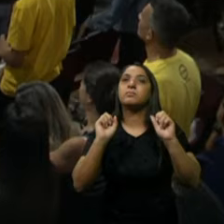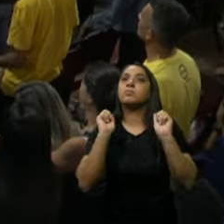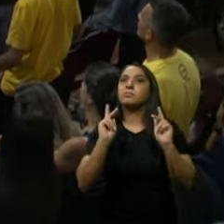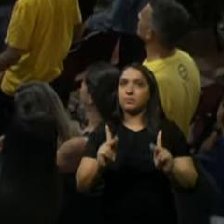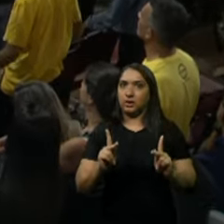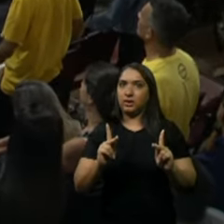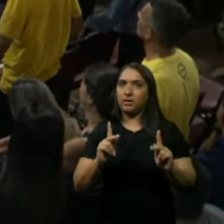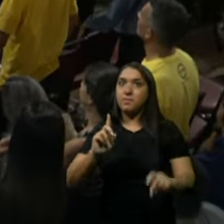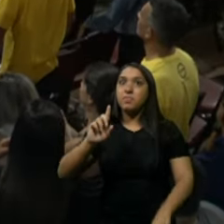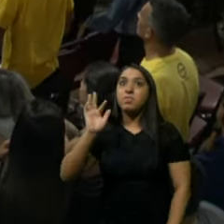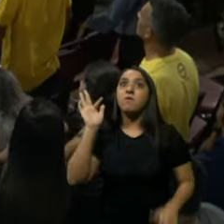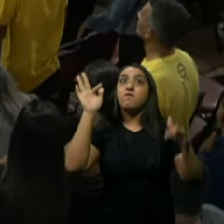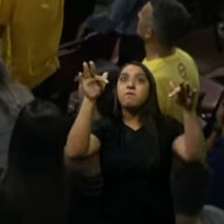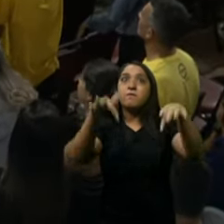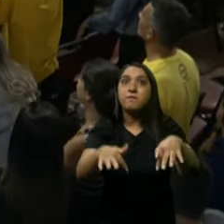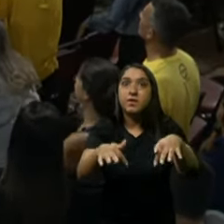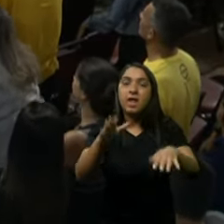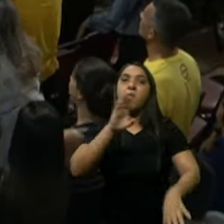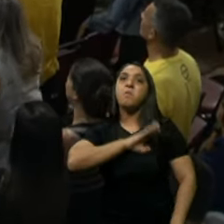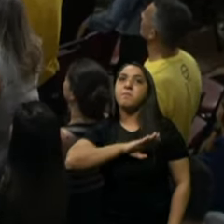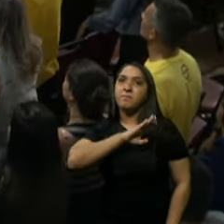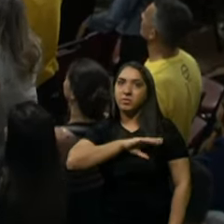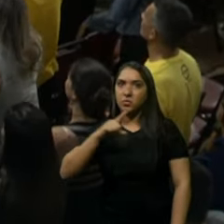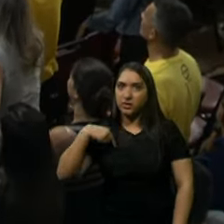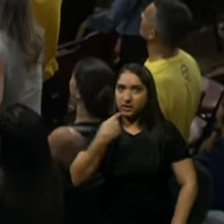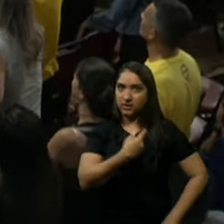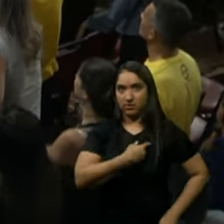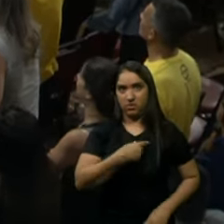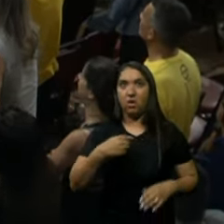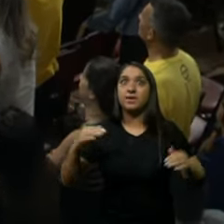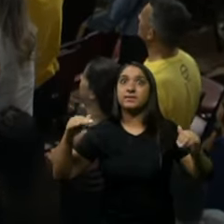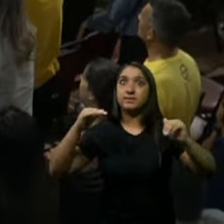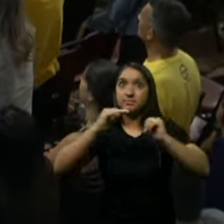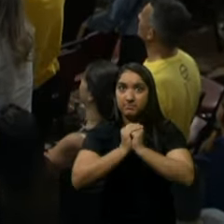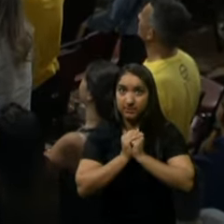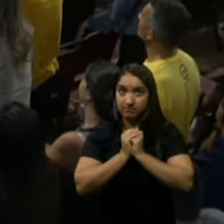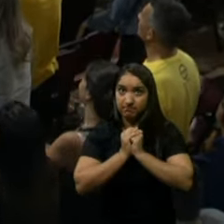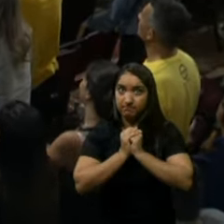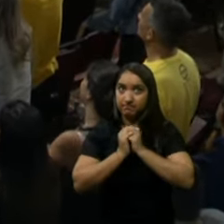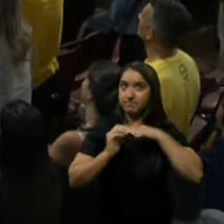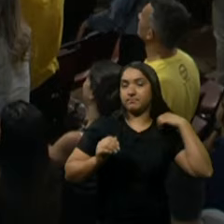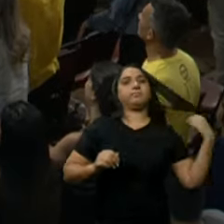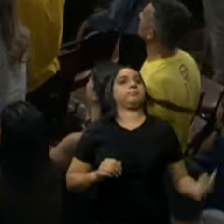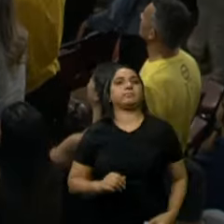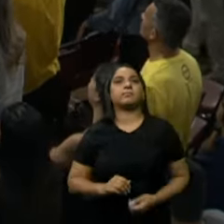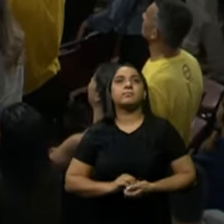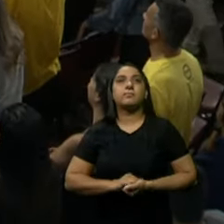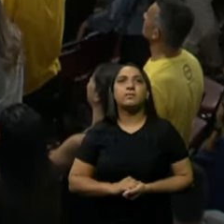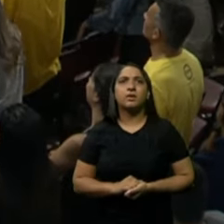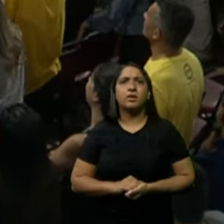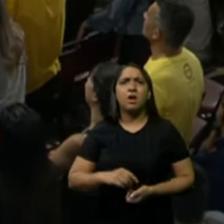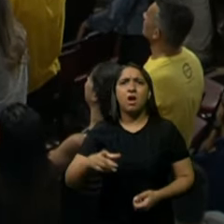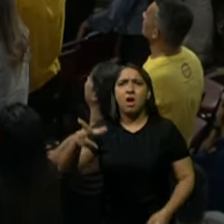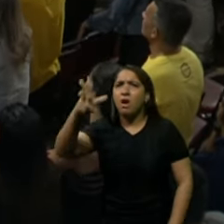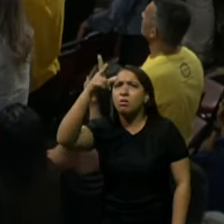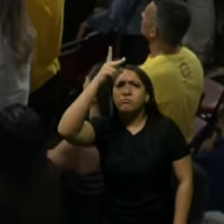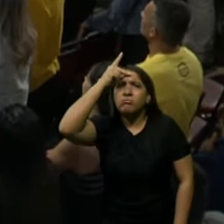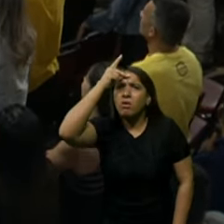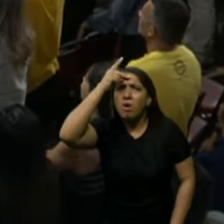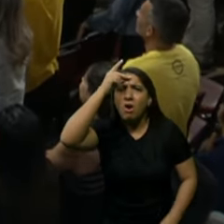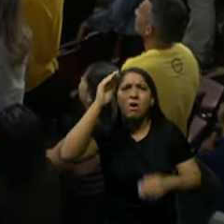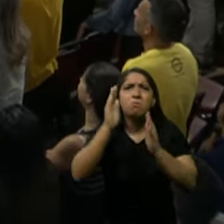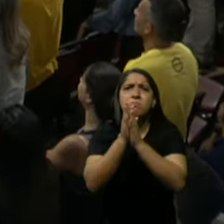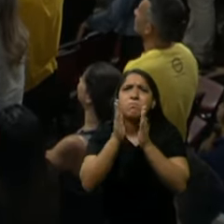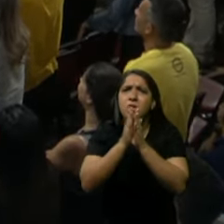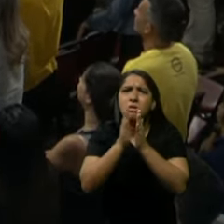nossa conferência nem pode deixar o microfone com ele se você não sabe de cor você vai usar colinha né a sua